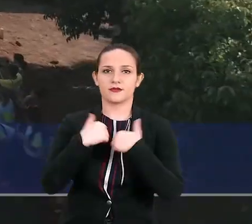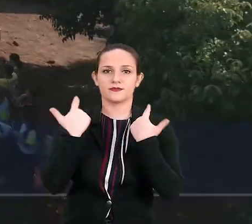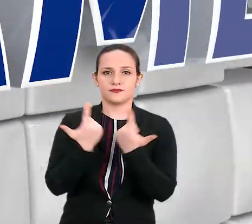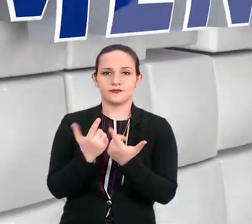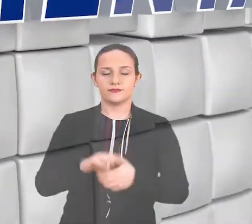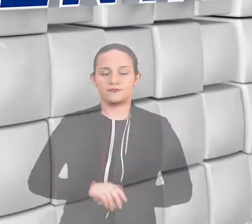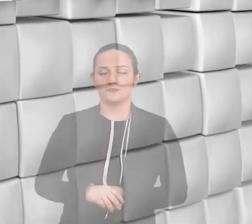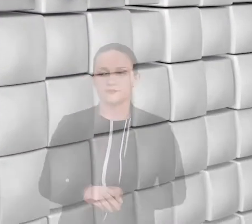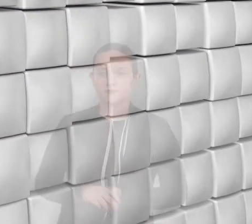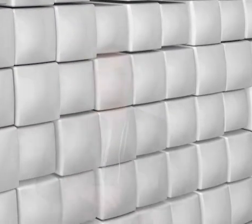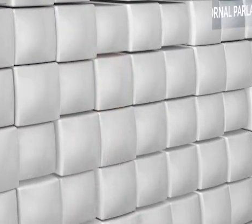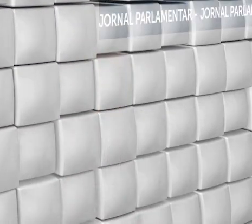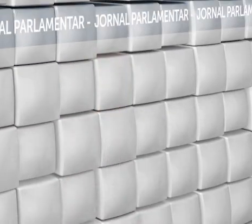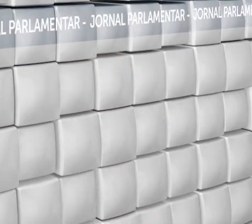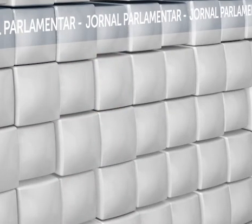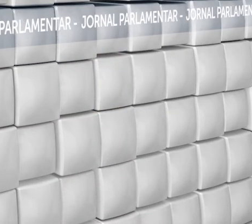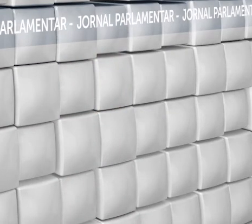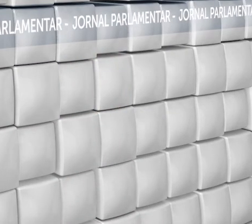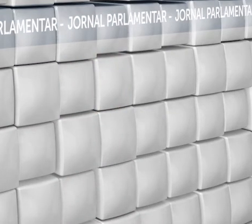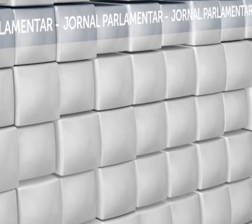Assembleia.